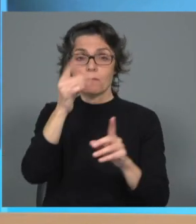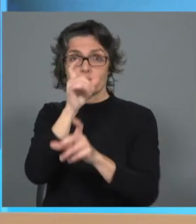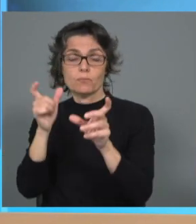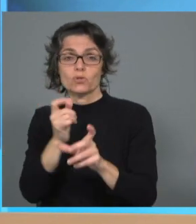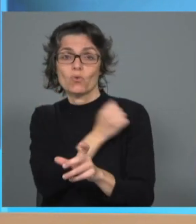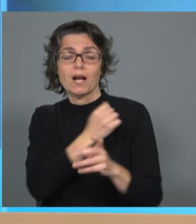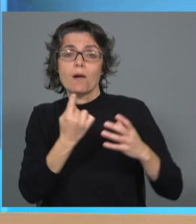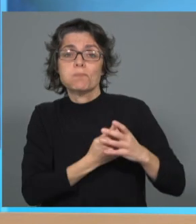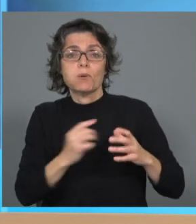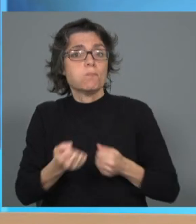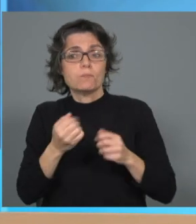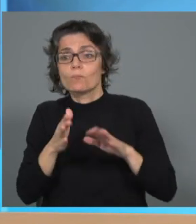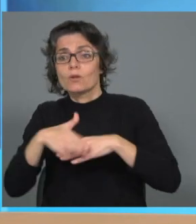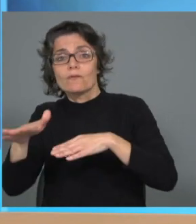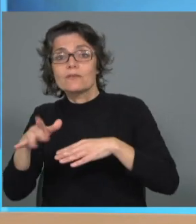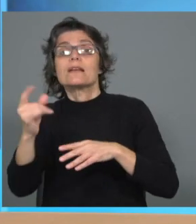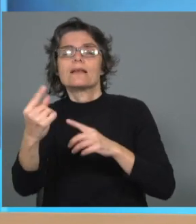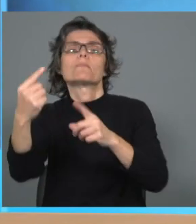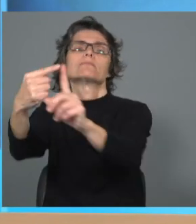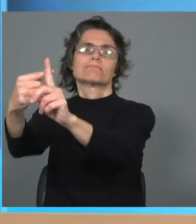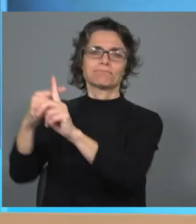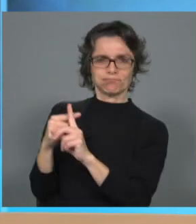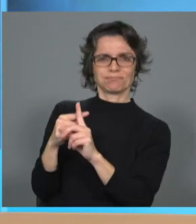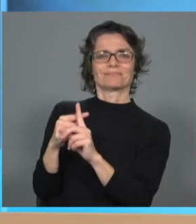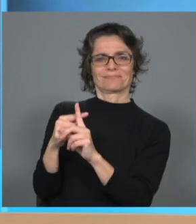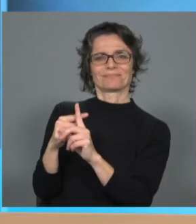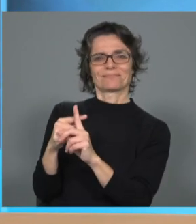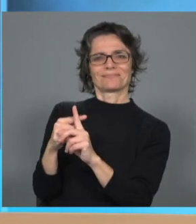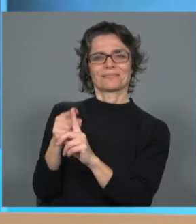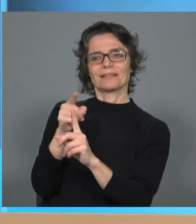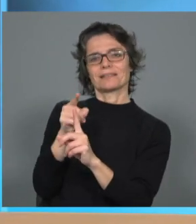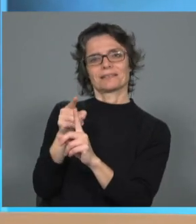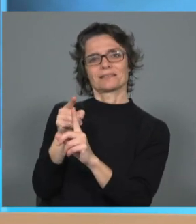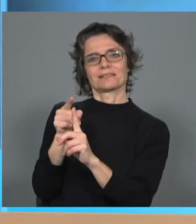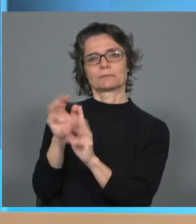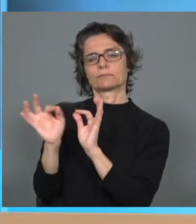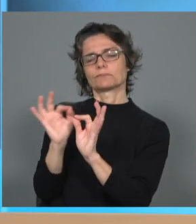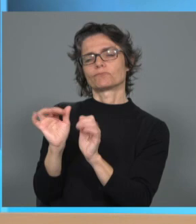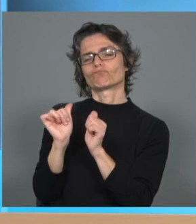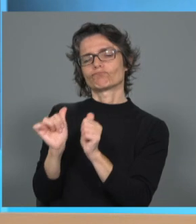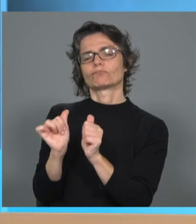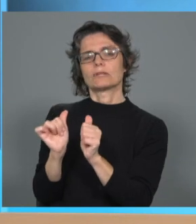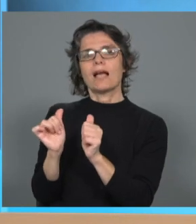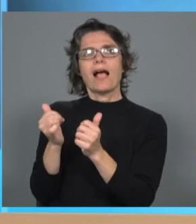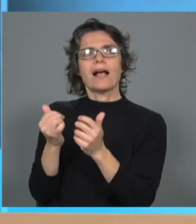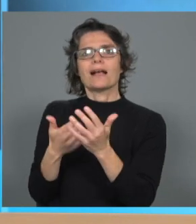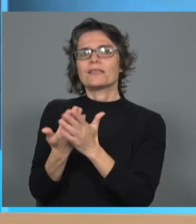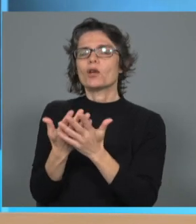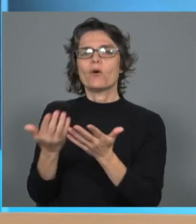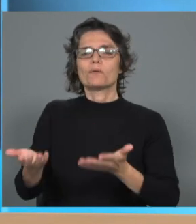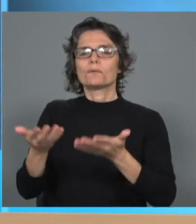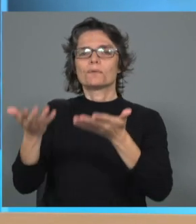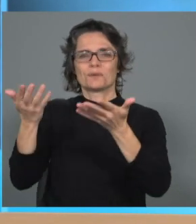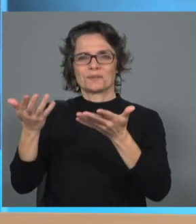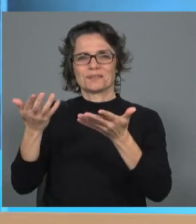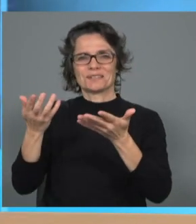podiam sair. Portanto, essa dimensão logística do peso transforma-se numa coisa muito leve que faz encontro e que liberta.